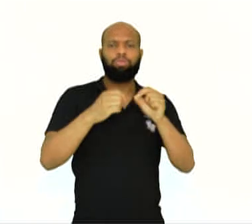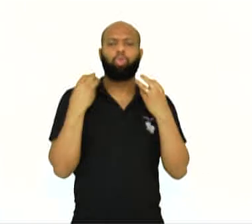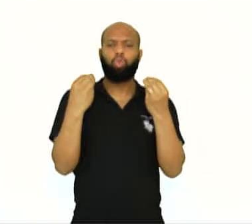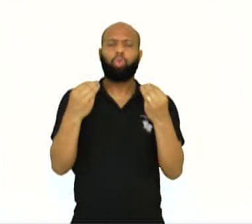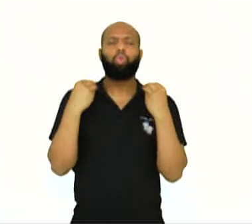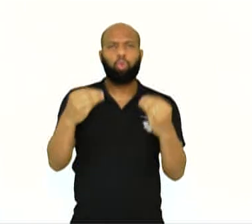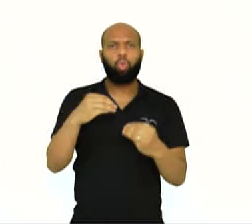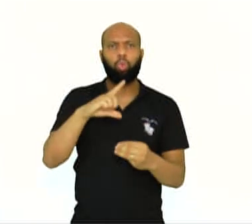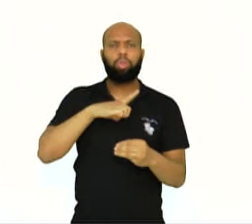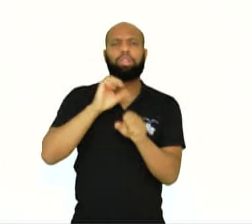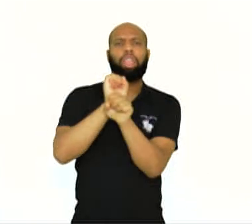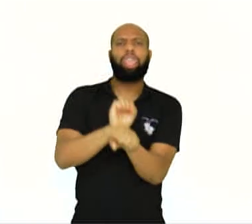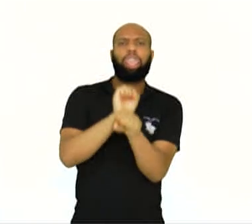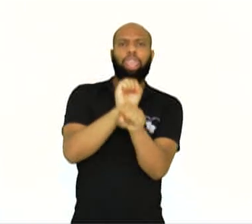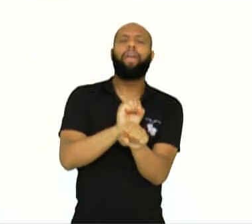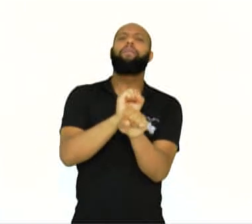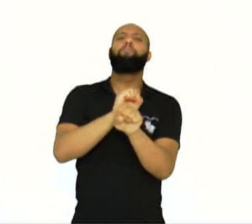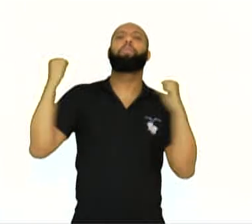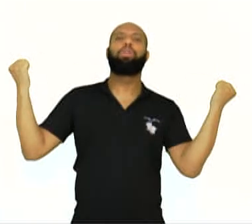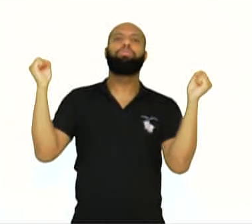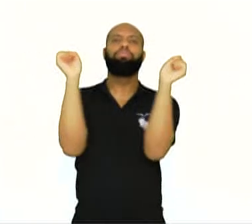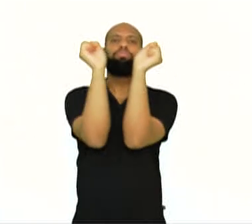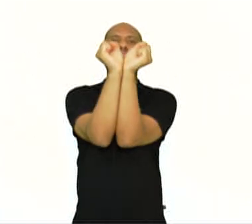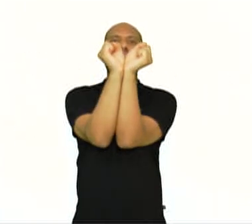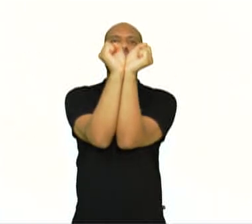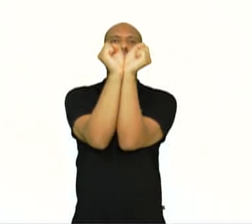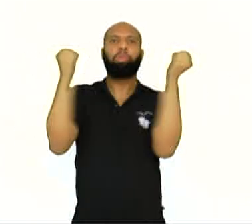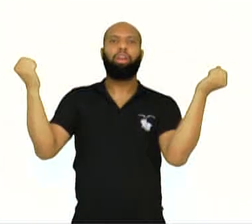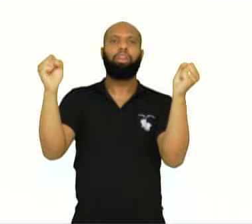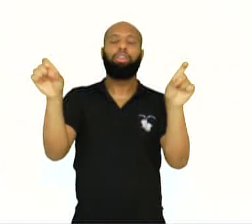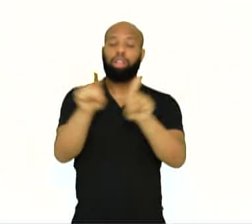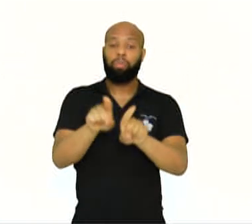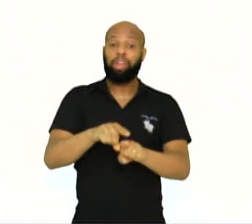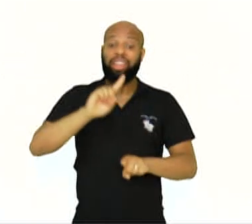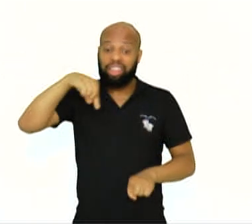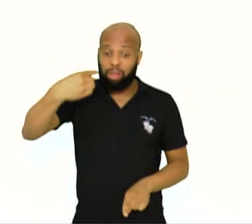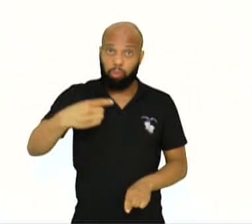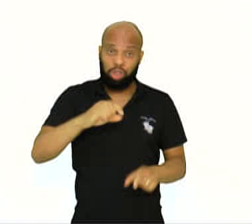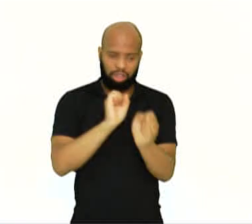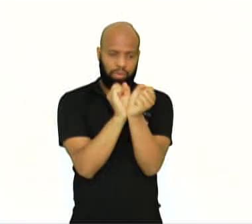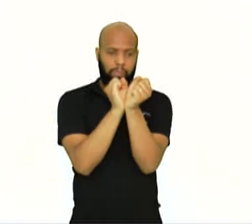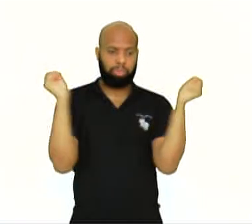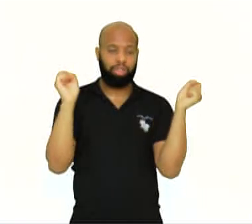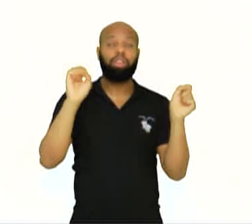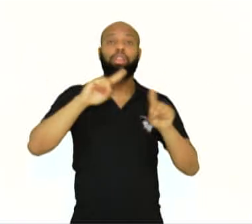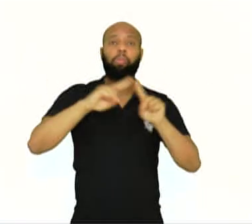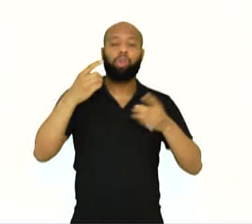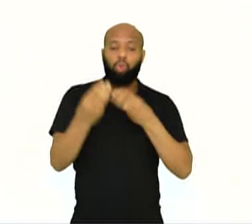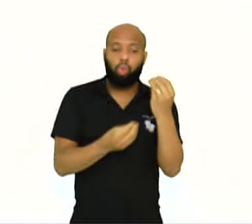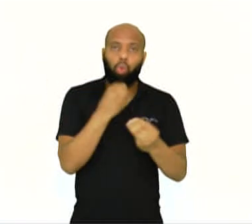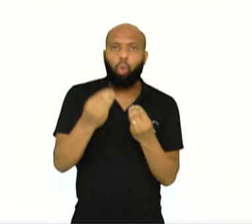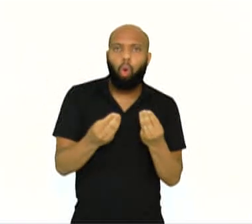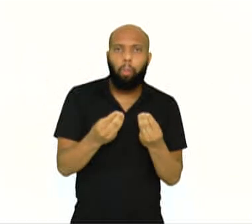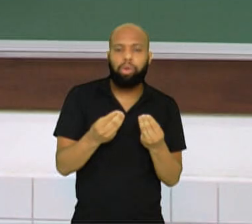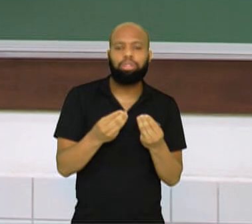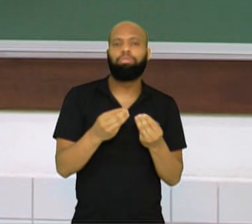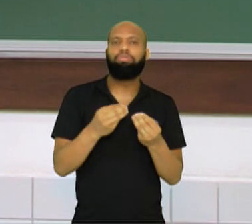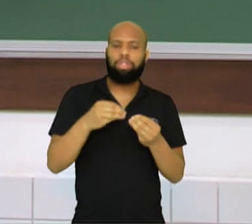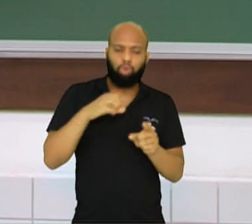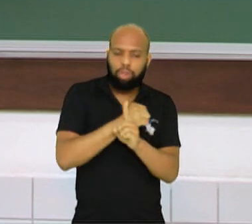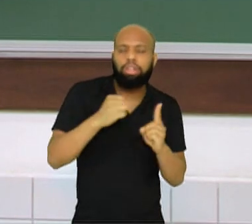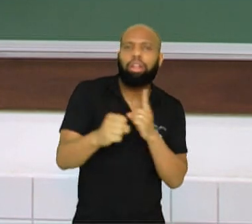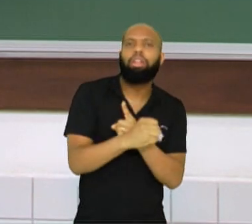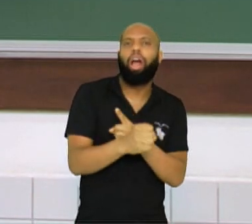esses escravos, né, libertos já foram tratados pela sociedade. Isso é um longo processo para a